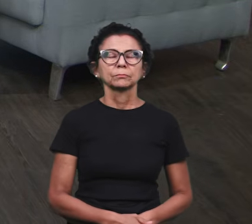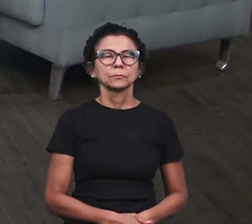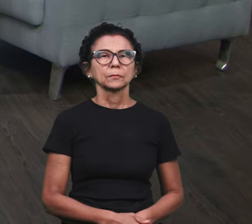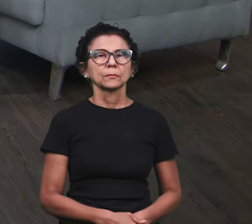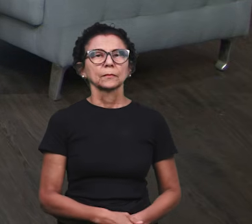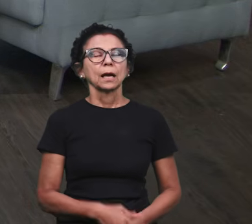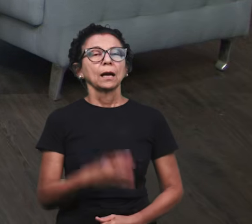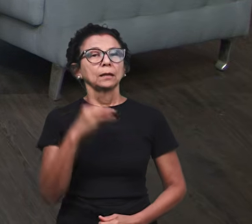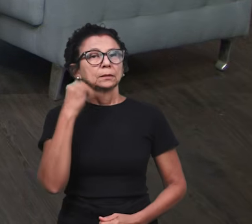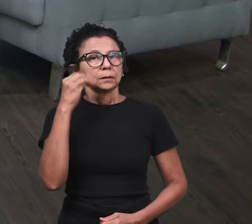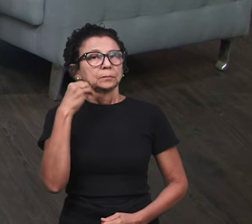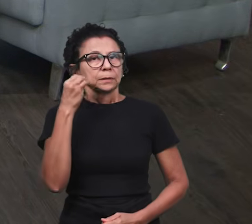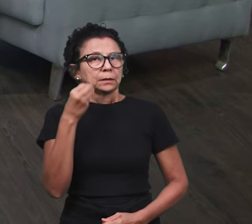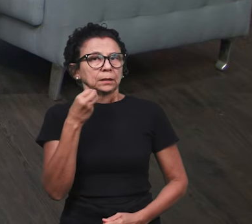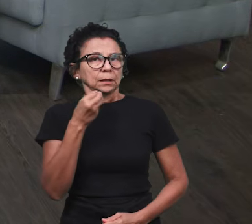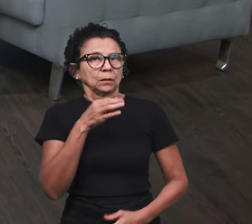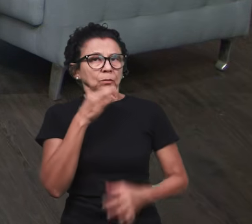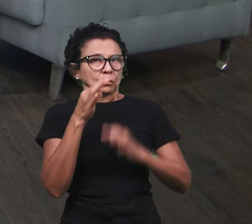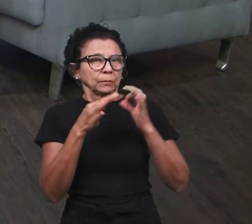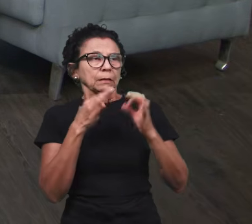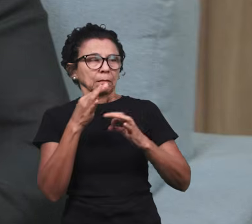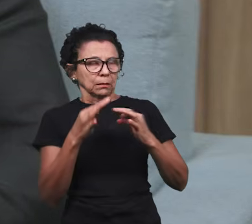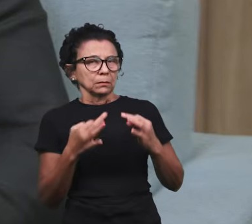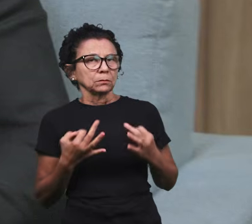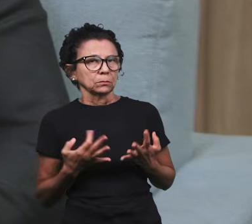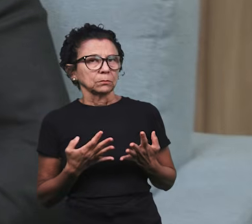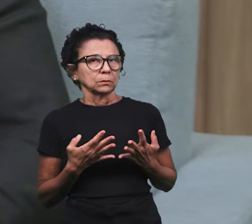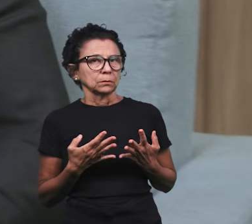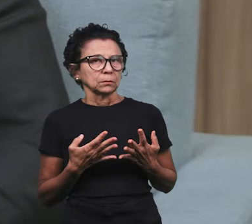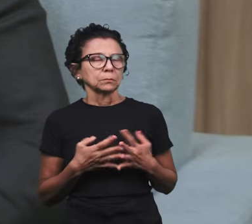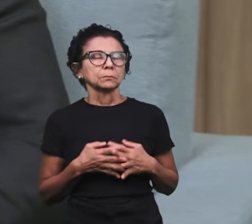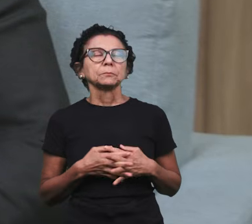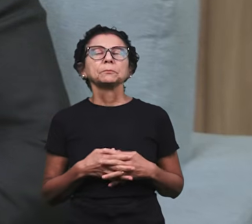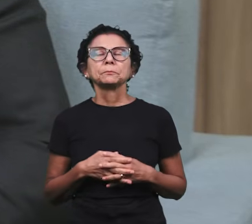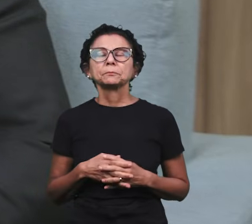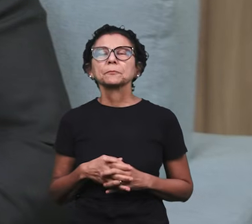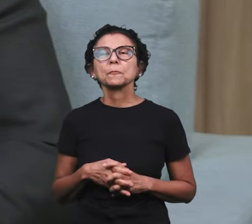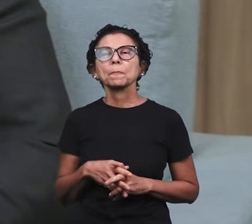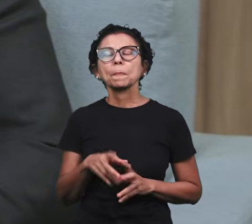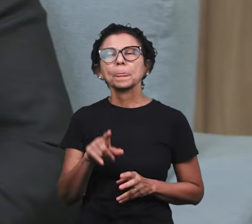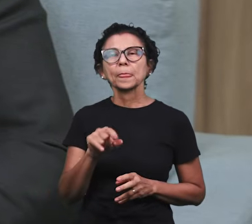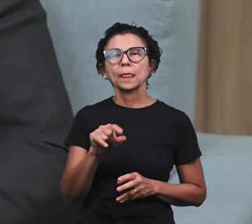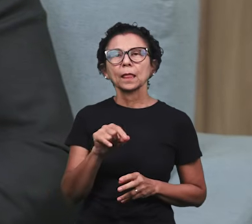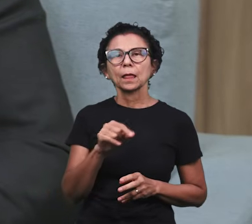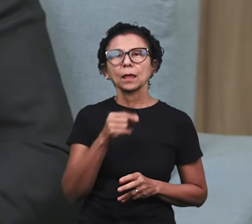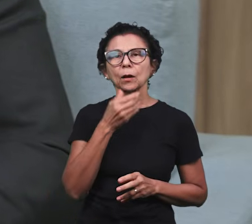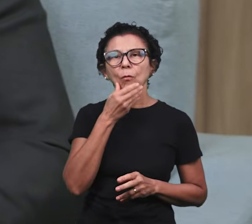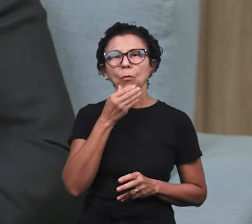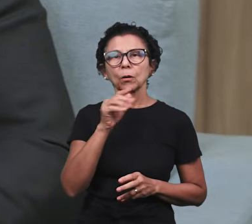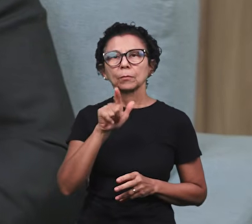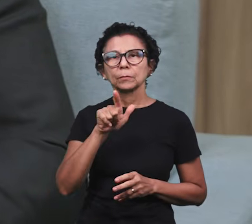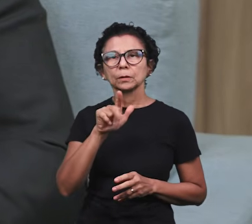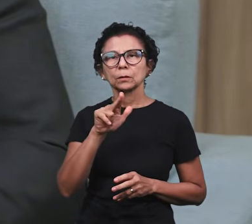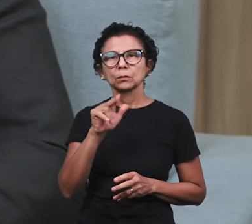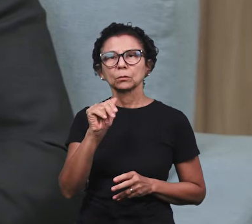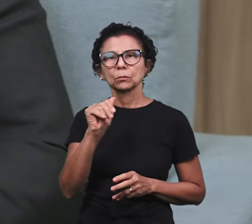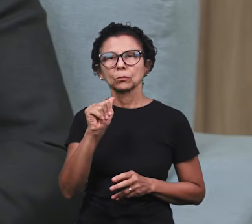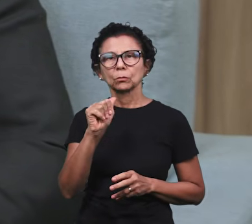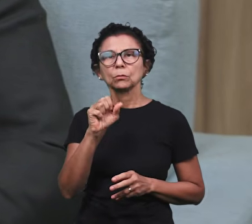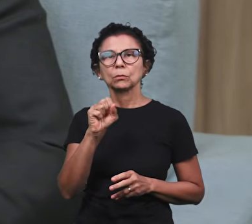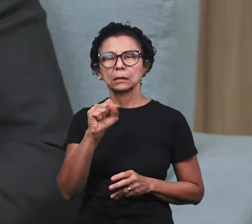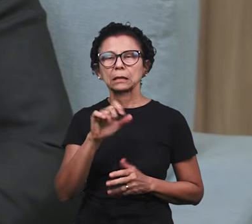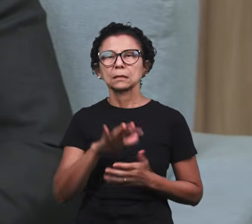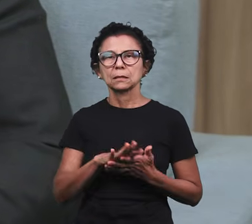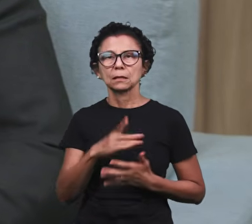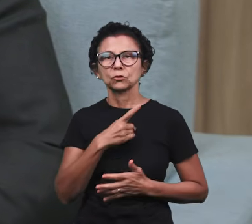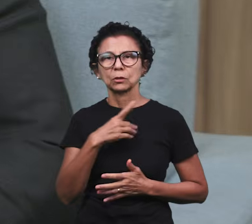estamos falando mais uma vez aqui, que é importante. Ela foi enviada pelo nosso irmão Lucas Vieira, que é diácono na Igreja